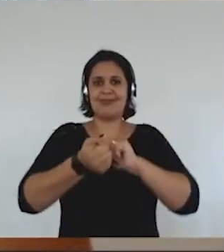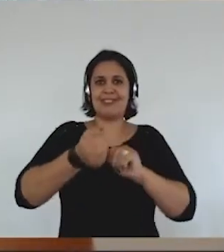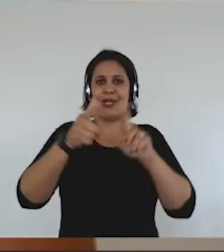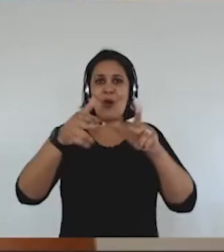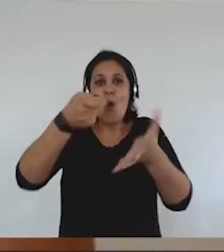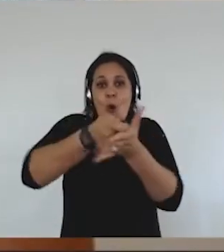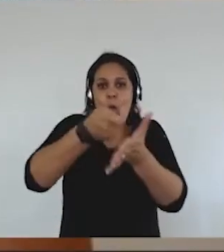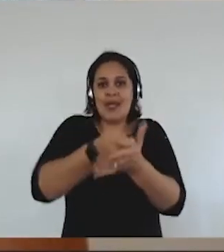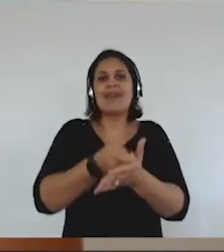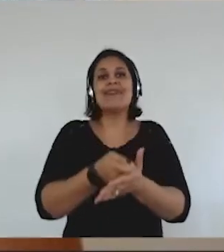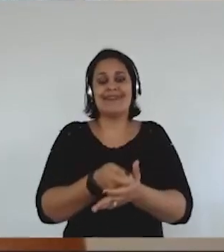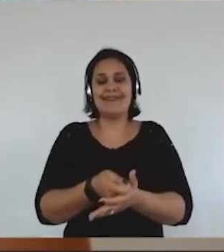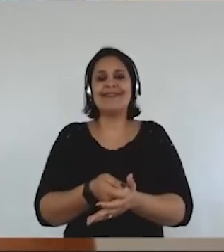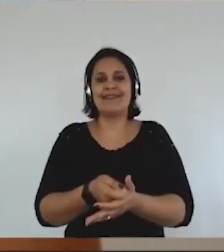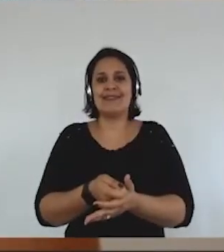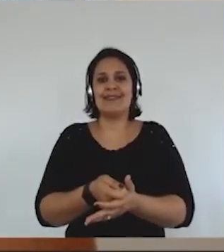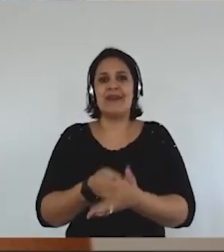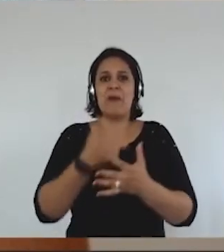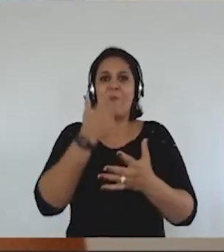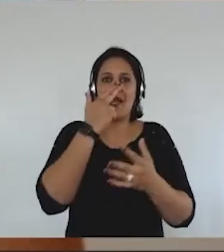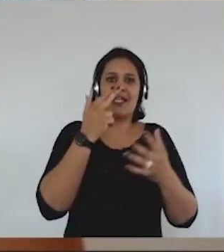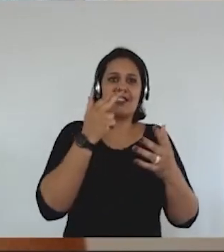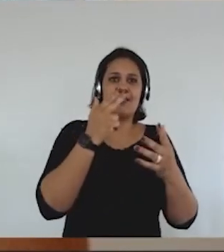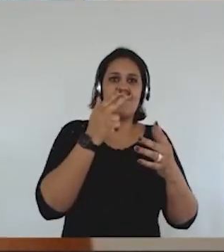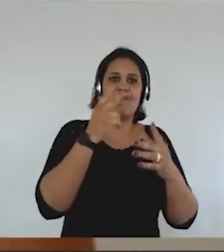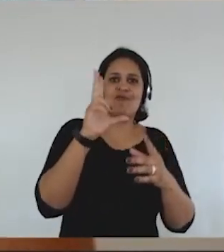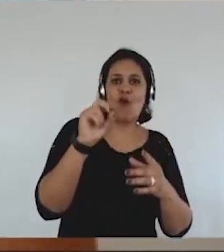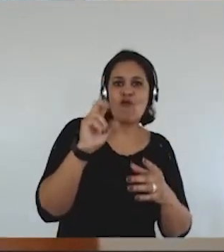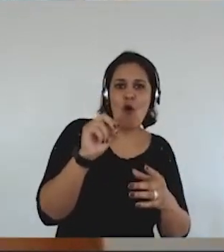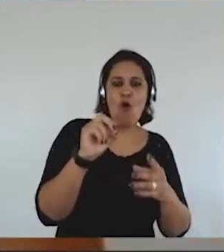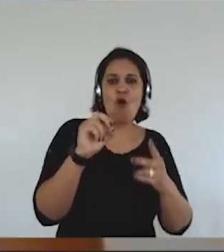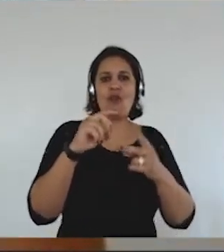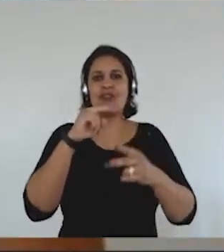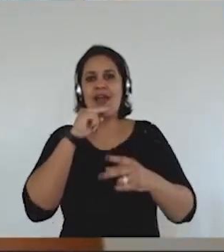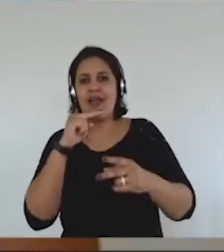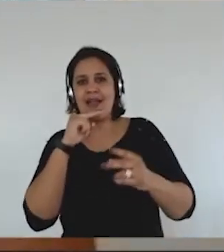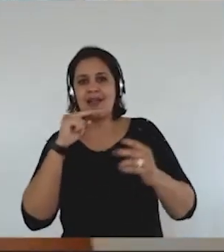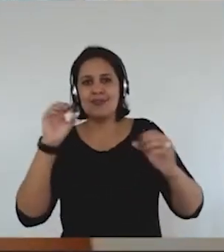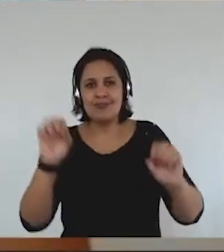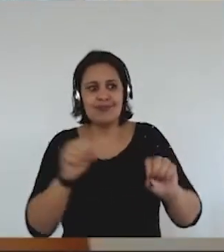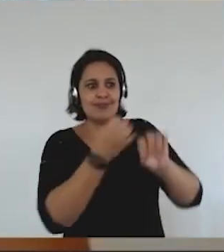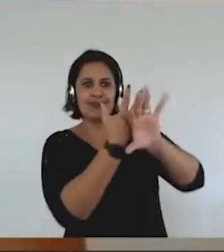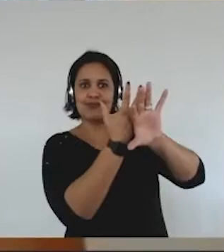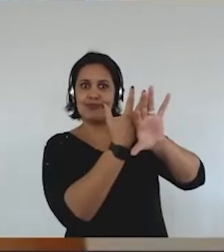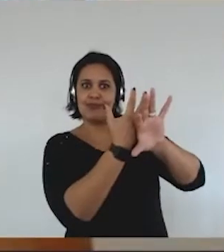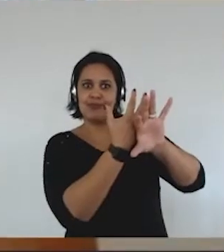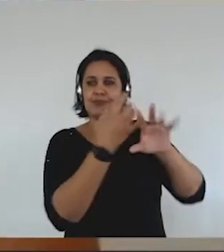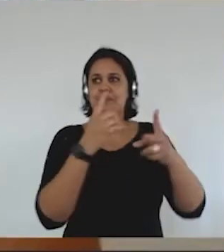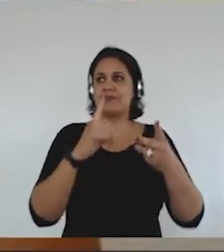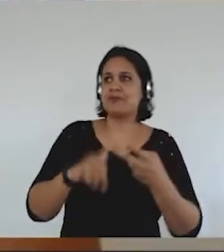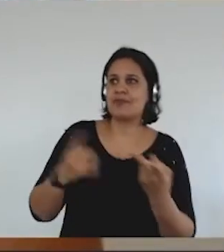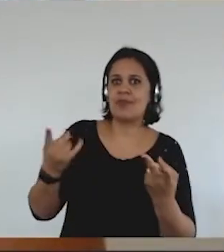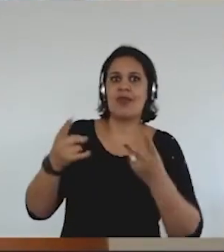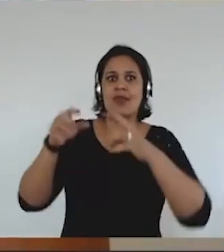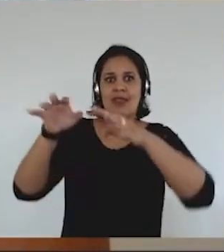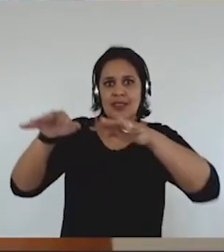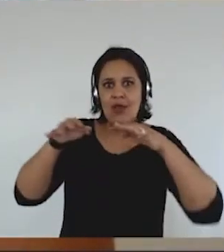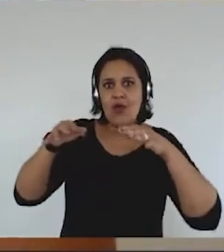A gente vê por aí avós com netos, senhores idosos fazendo audiência,